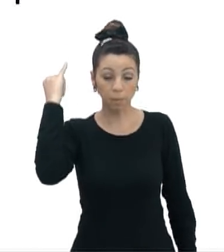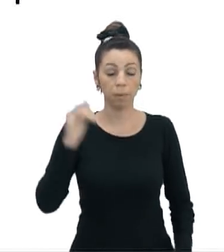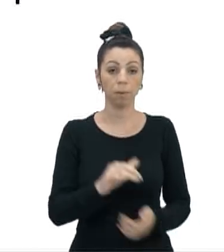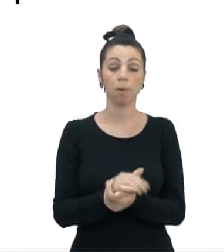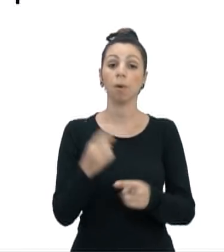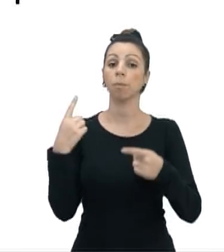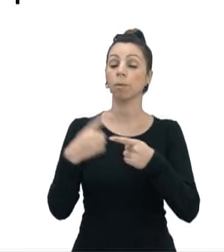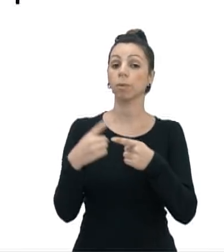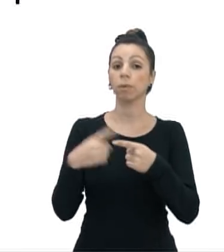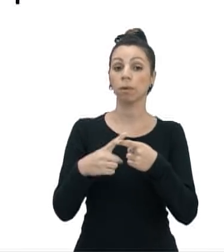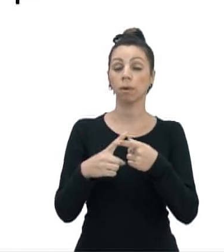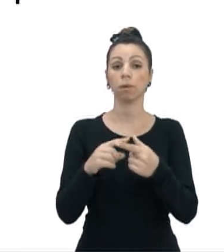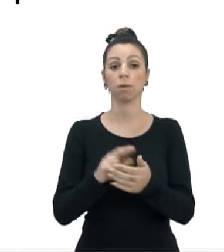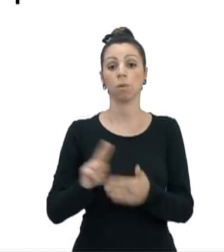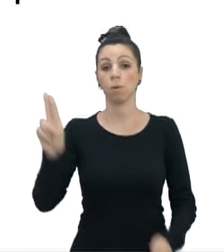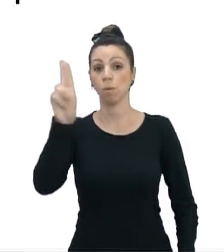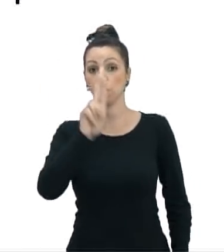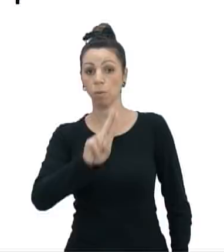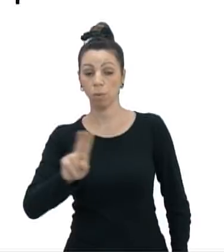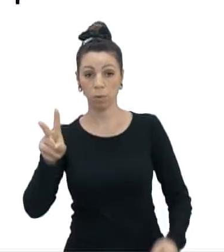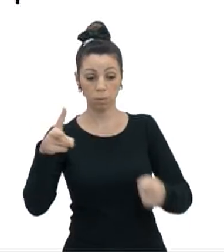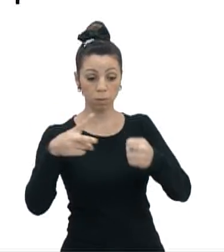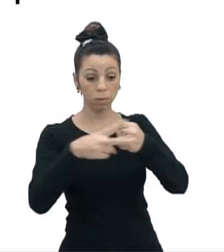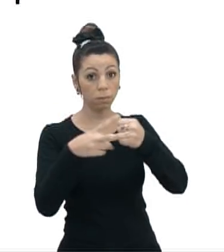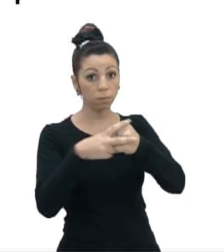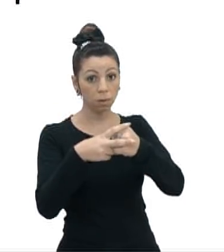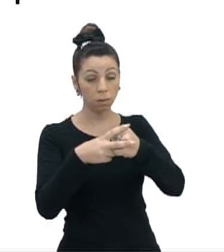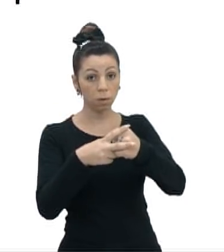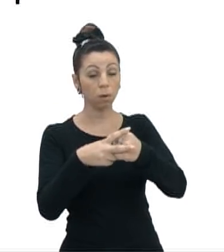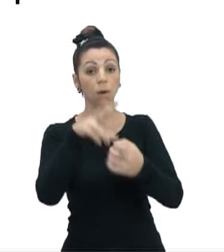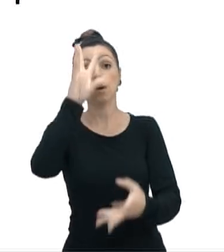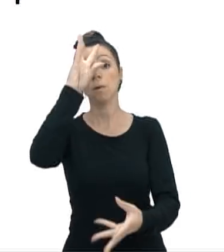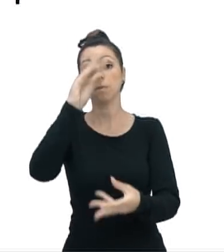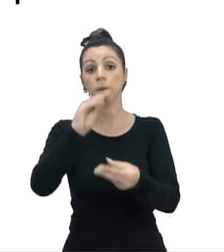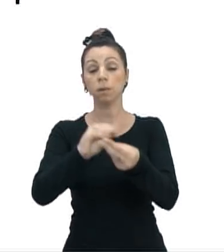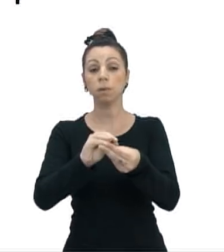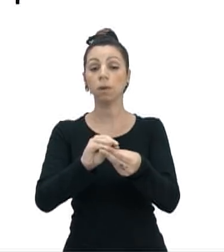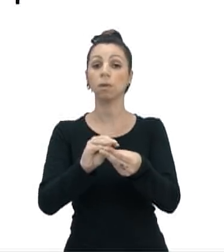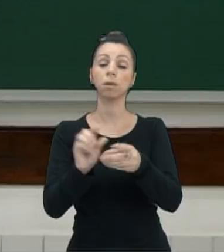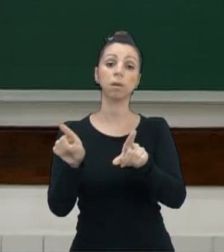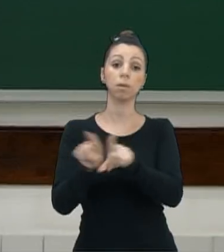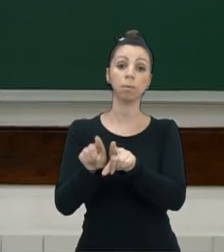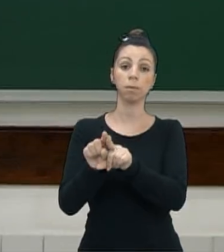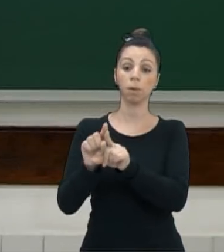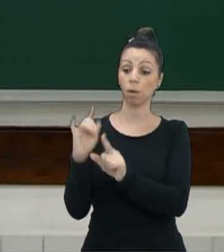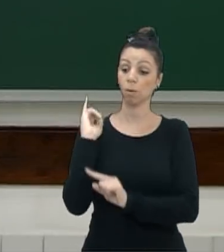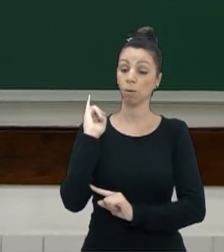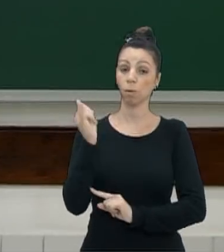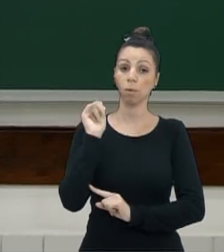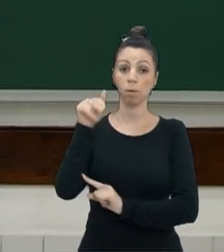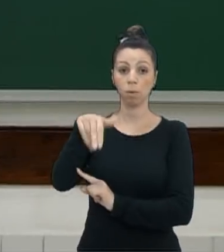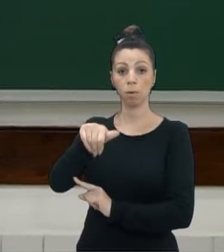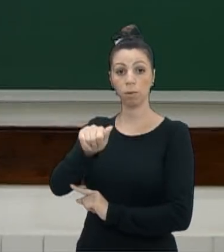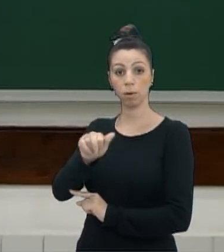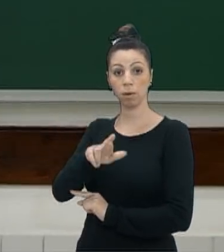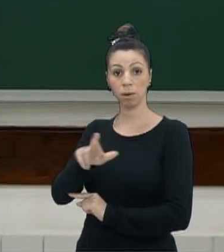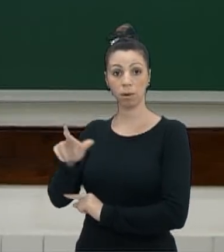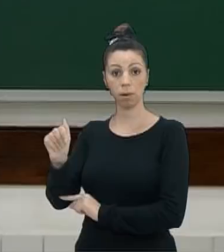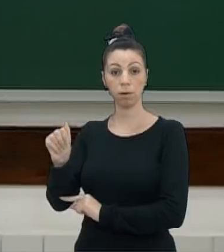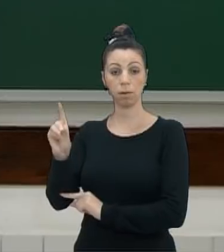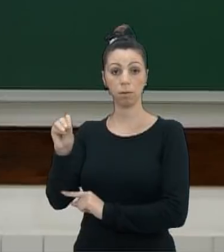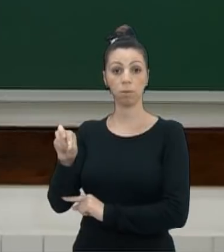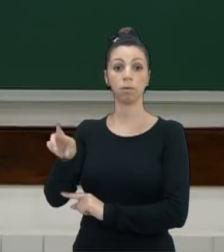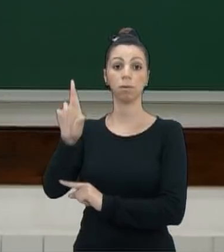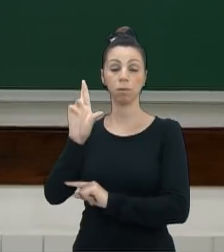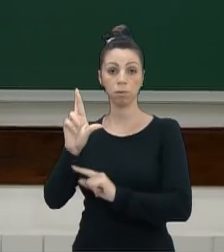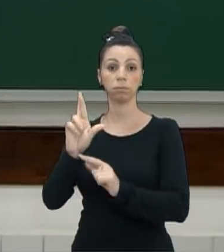também o uso do verbo, para entender, por exemplo, a questão do narrador, né, nos